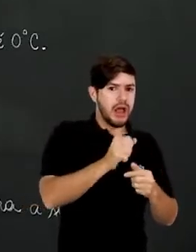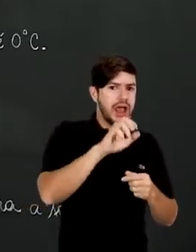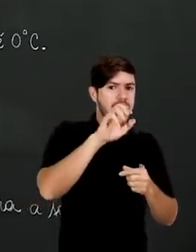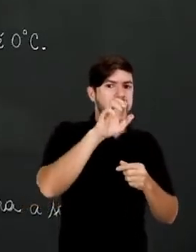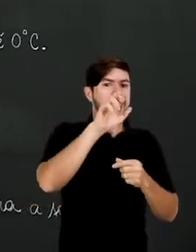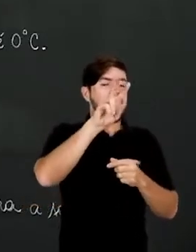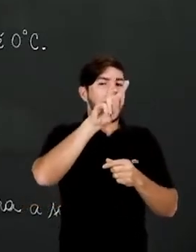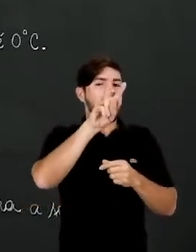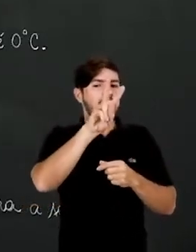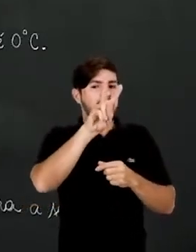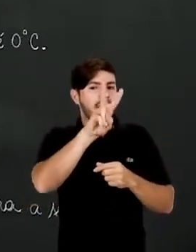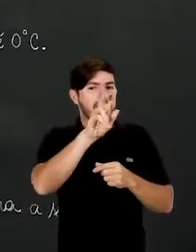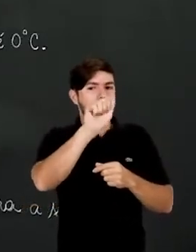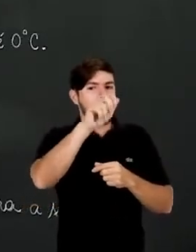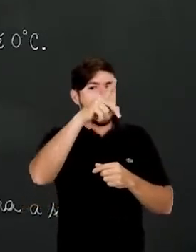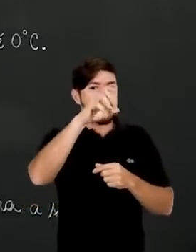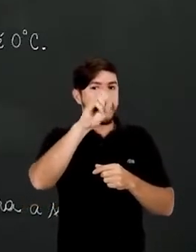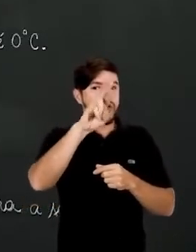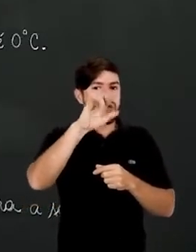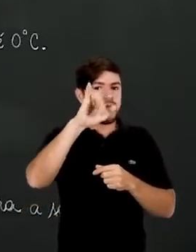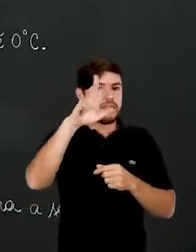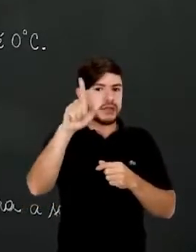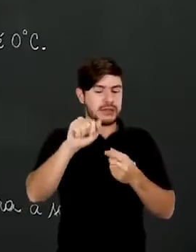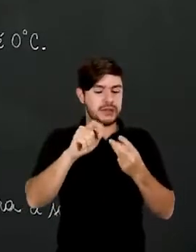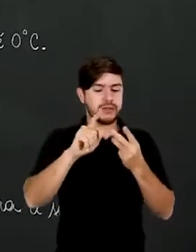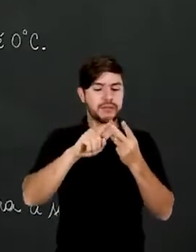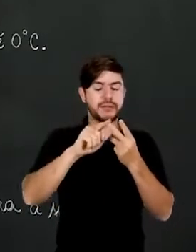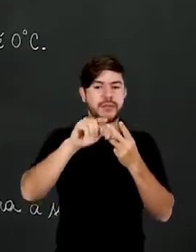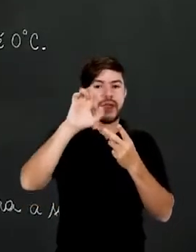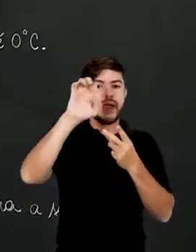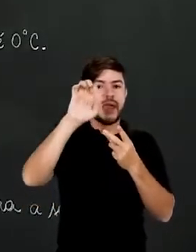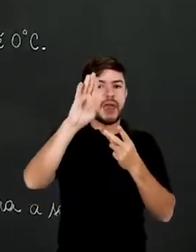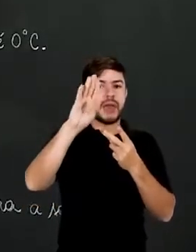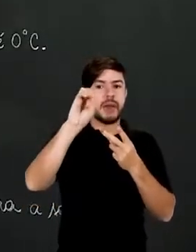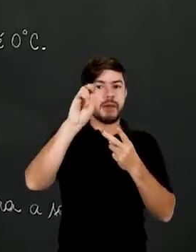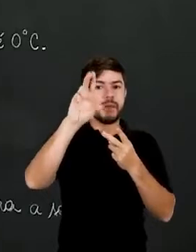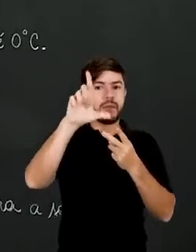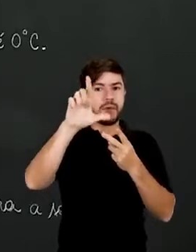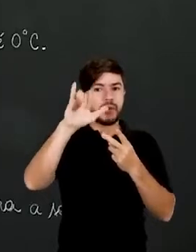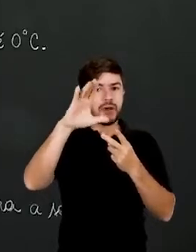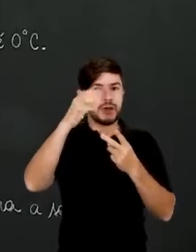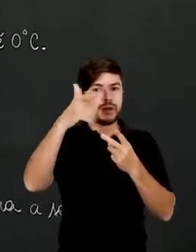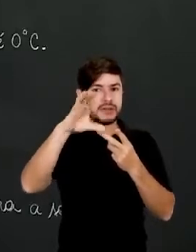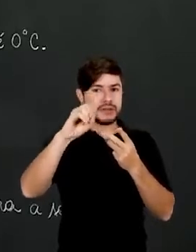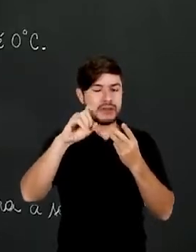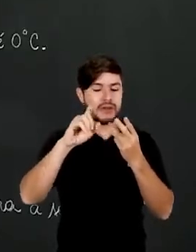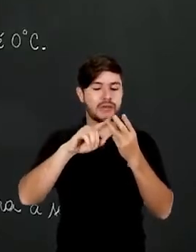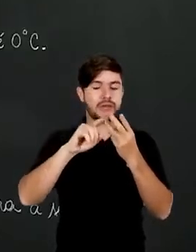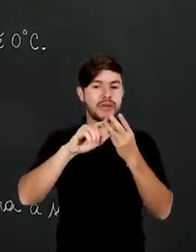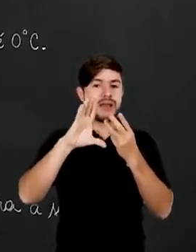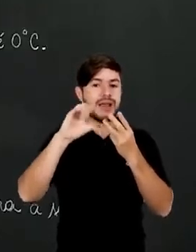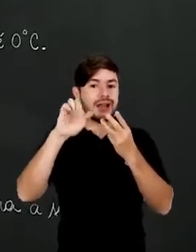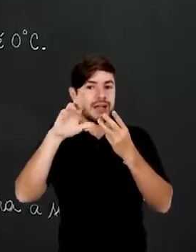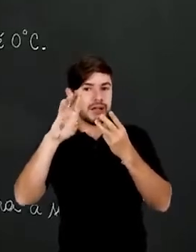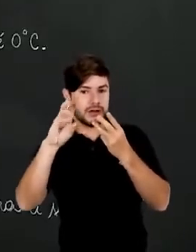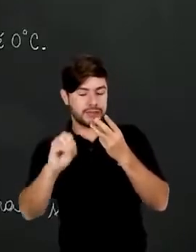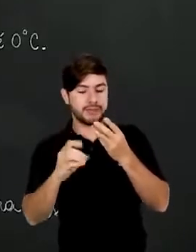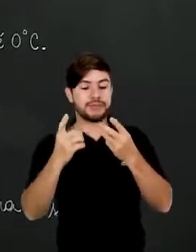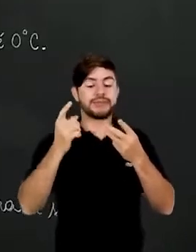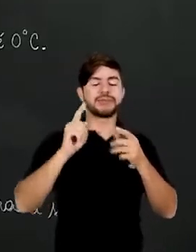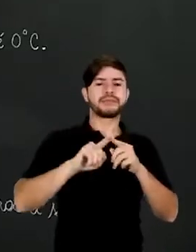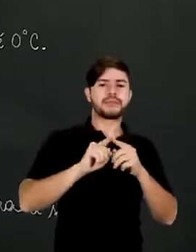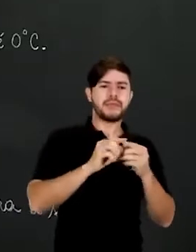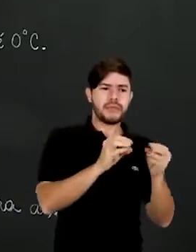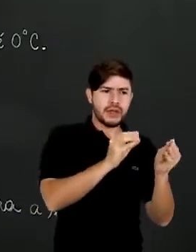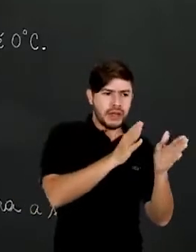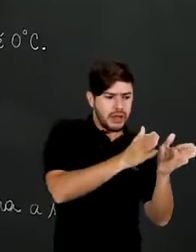a calefação. Qual a diferença? Quando eu falo de evaporação, eu estou falando da passagem do líquido para o gasoso